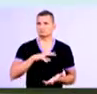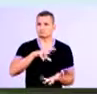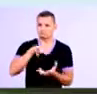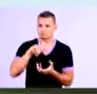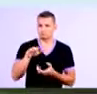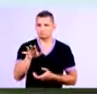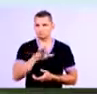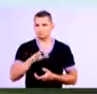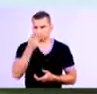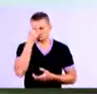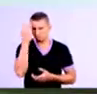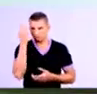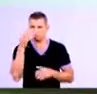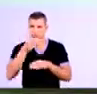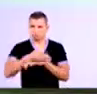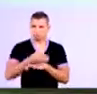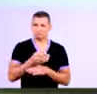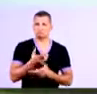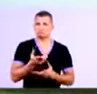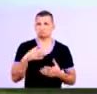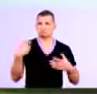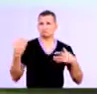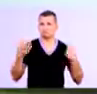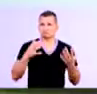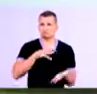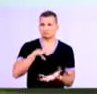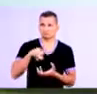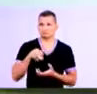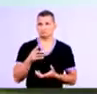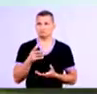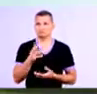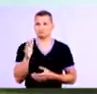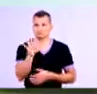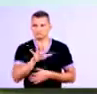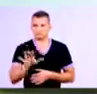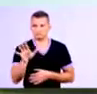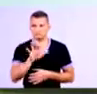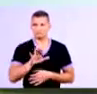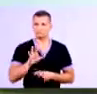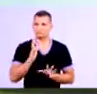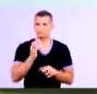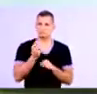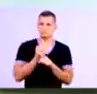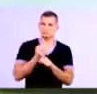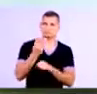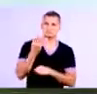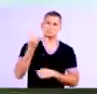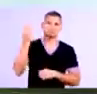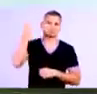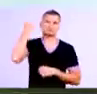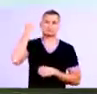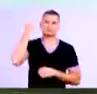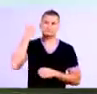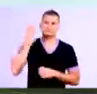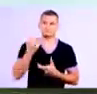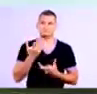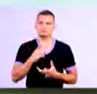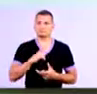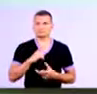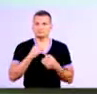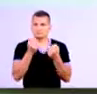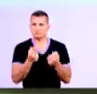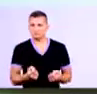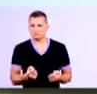mundo virtual. Isso daí há uns 3 anos atrás, até que foi em moda, mas eu acho que era muito complexo, o seu ambiente era muito pesado,